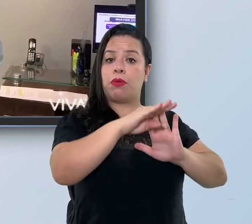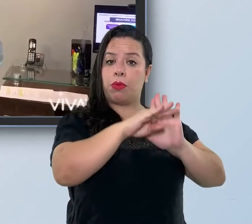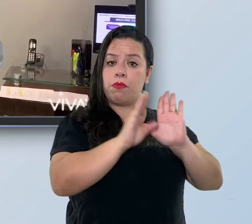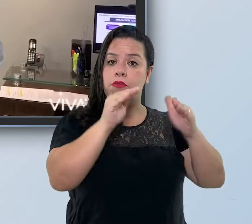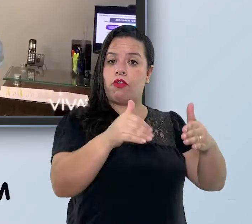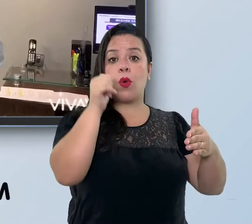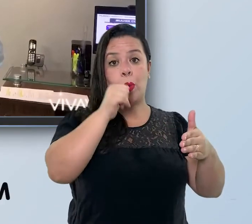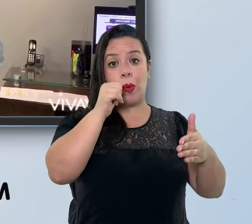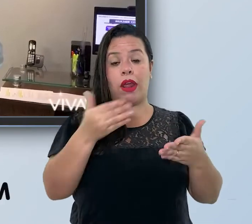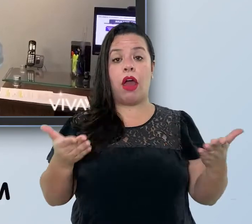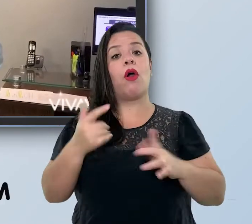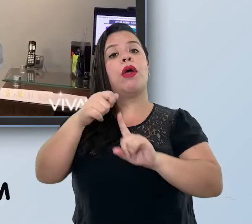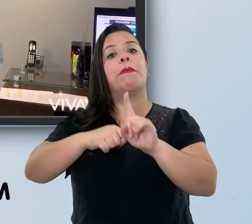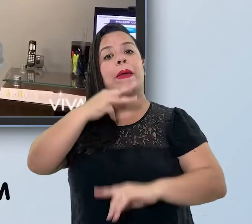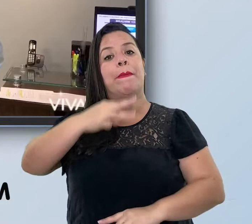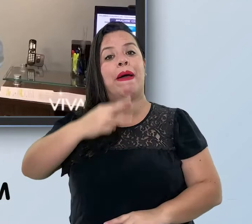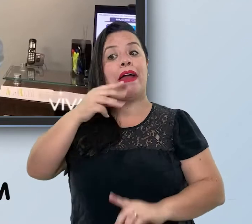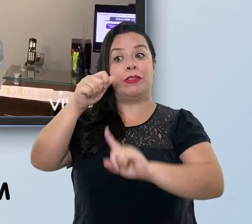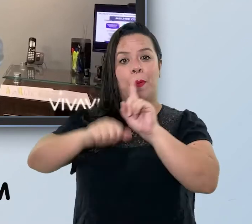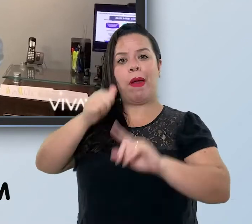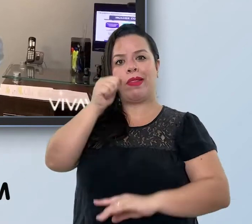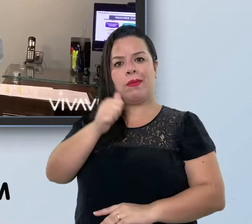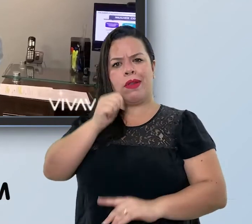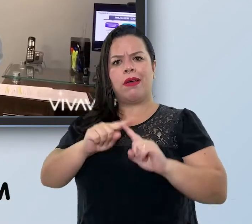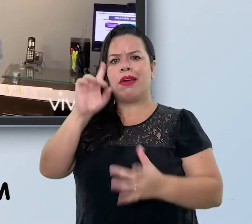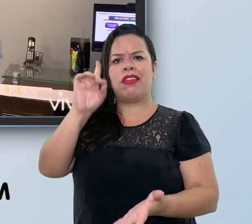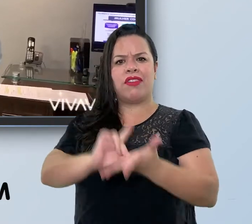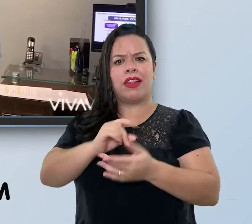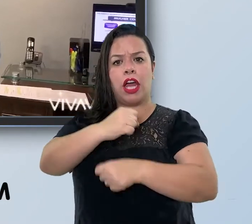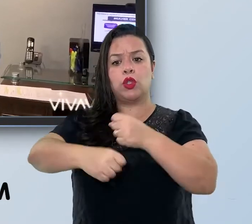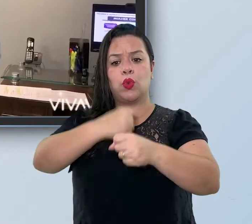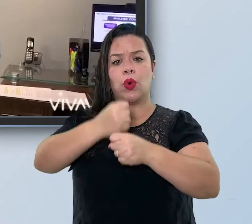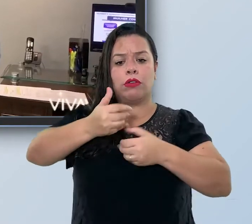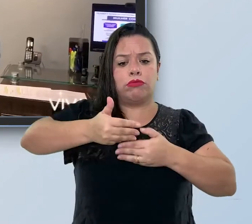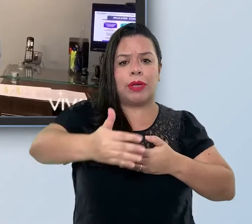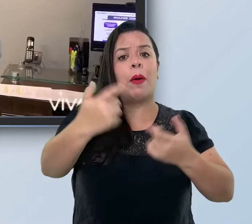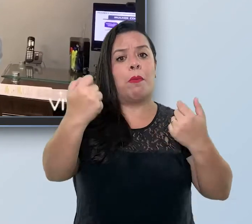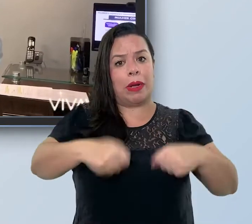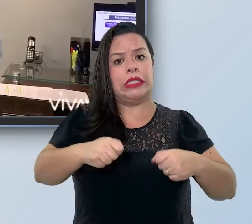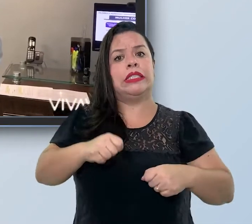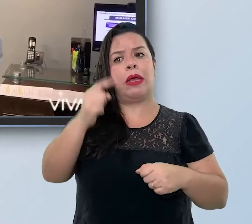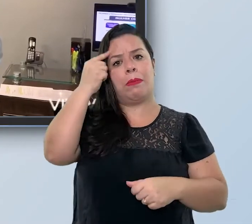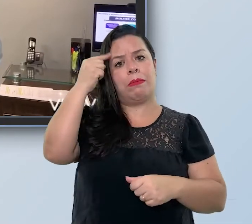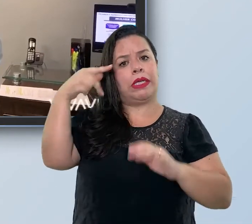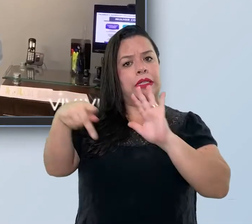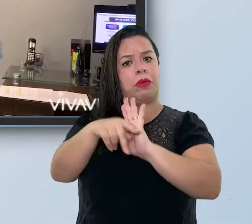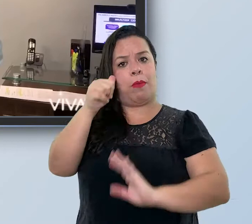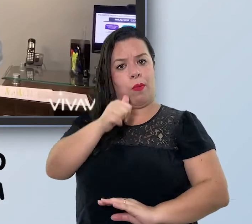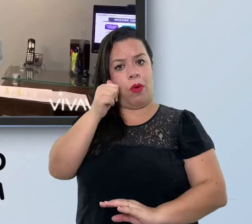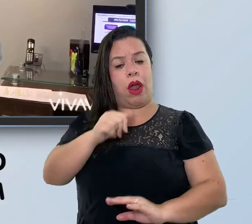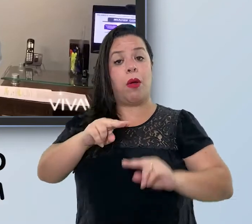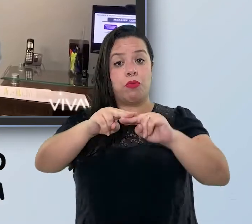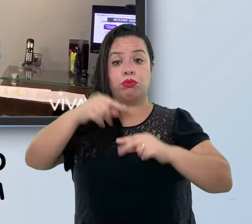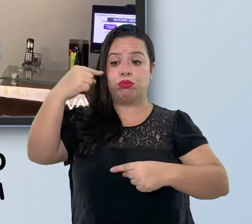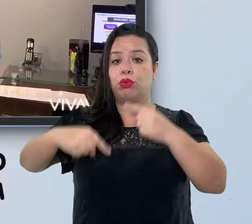as Mulheres. Mês de março, mês da mulher, mas na verdade o ano todo tem que ser da mulher. Por isso as políticas públicas têm